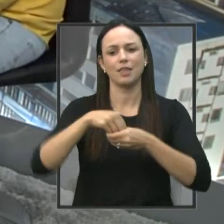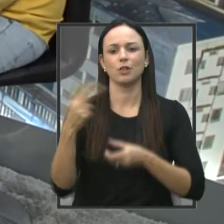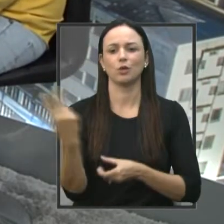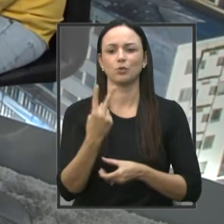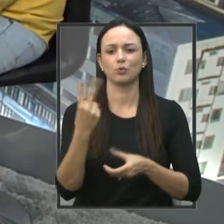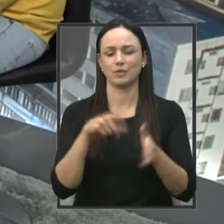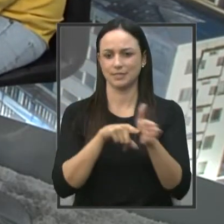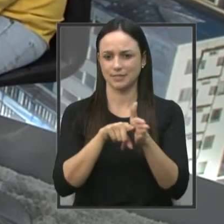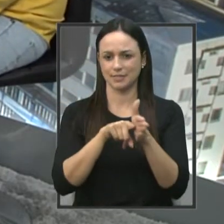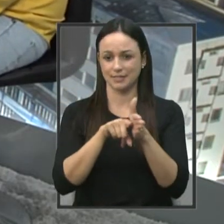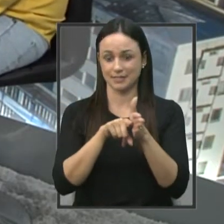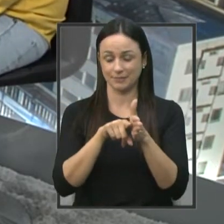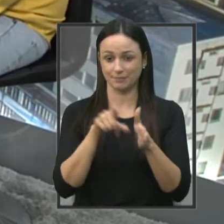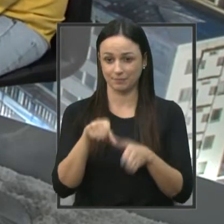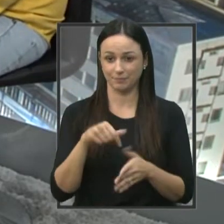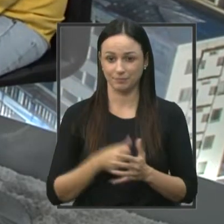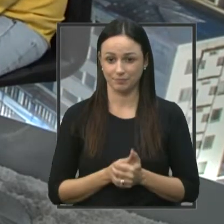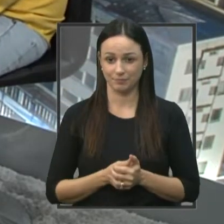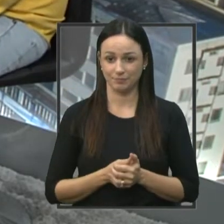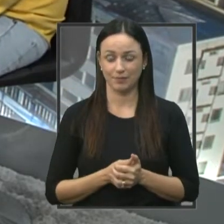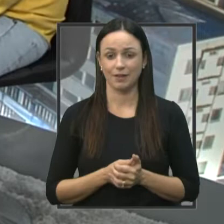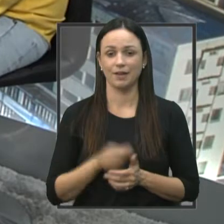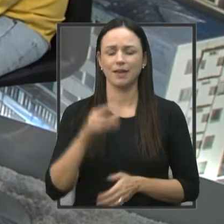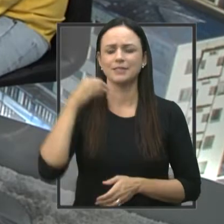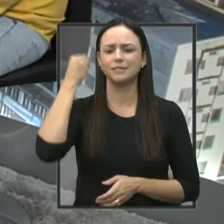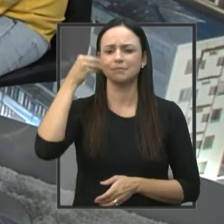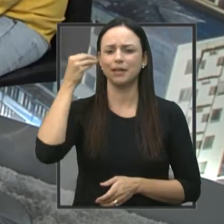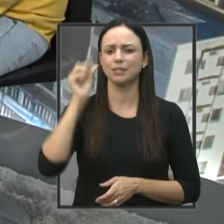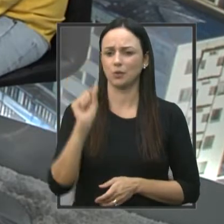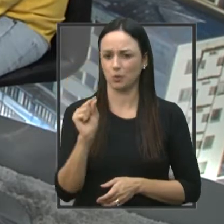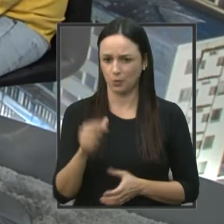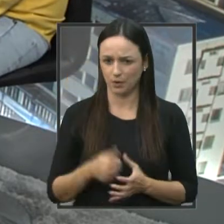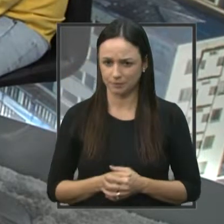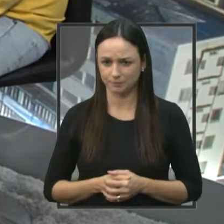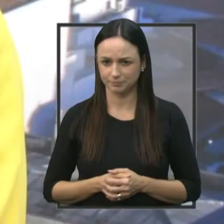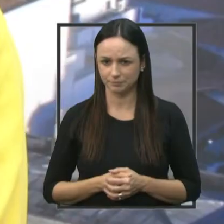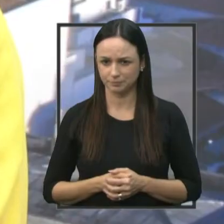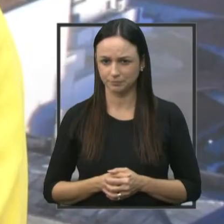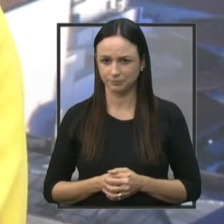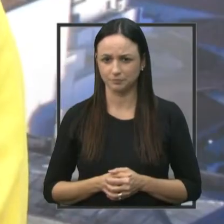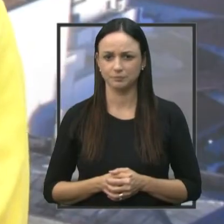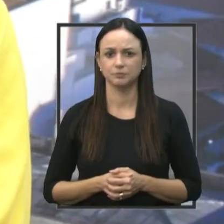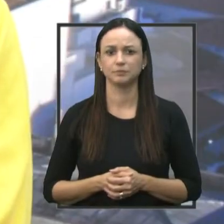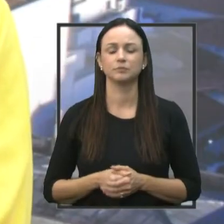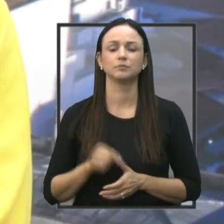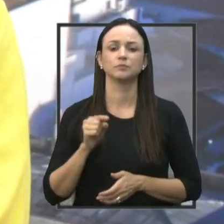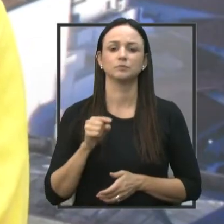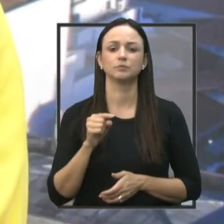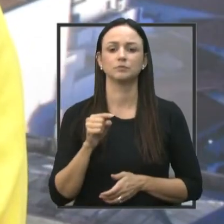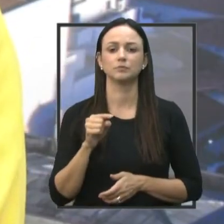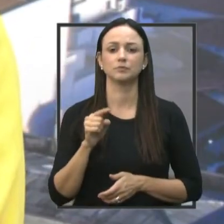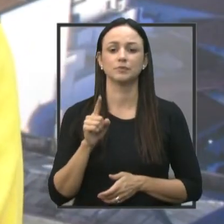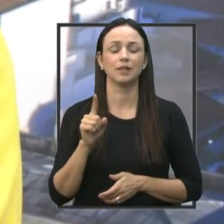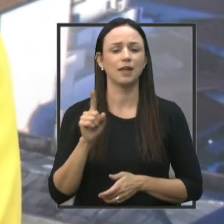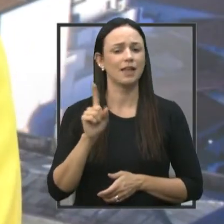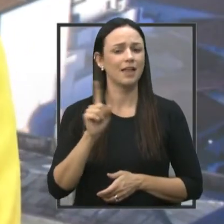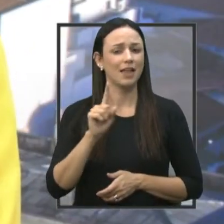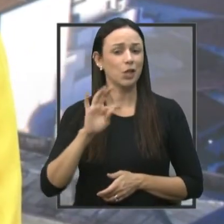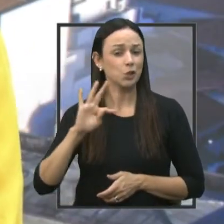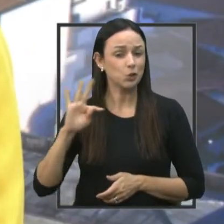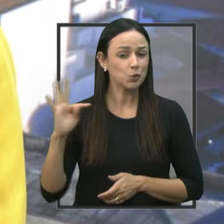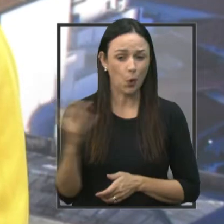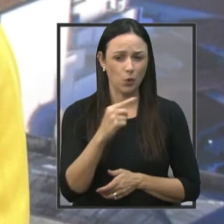SEIs? A experiência, Ângelo, é que nem todos os vereadores